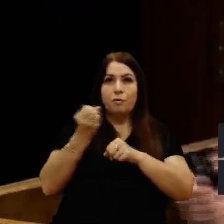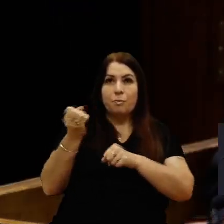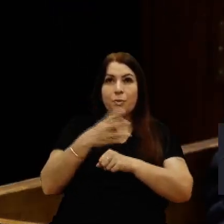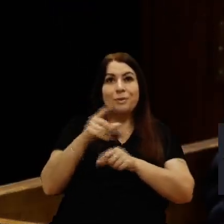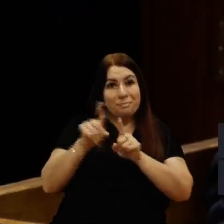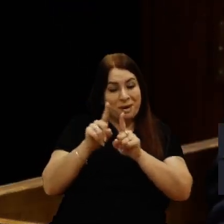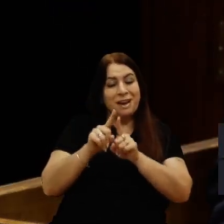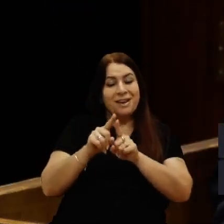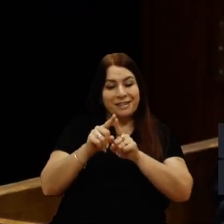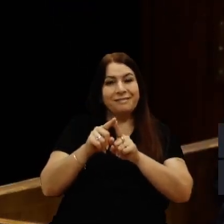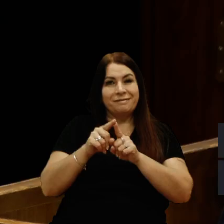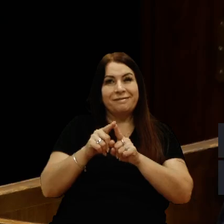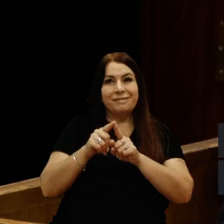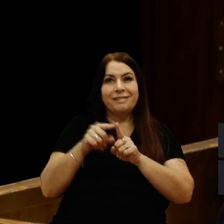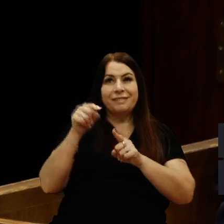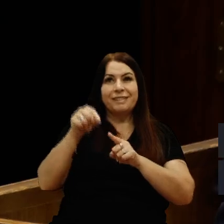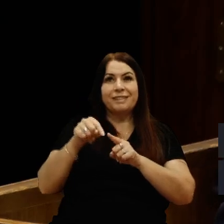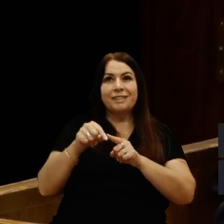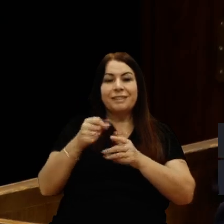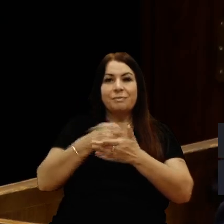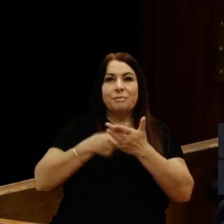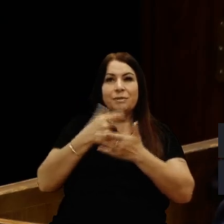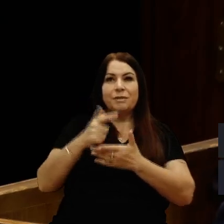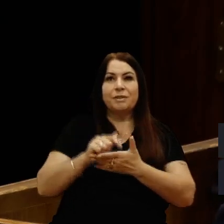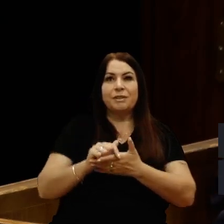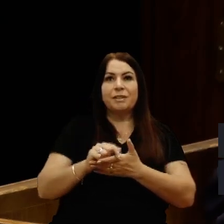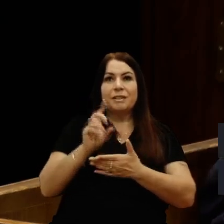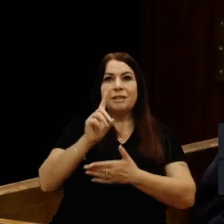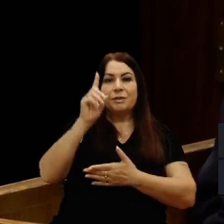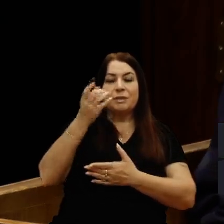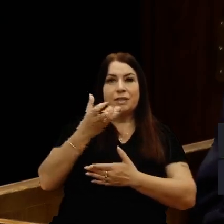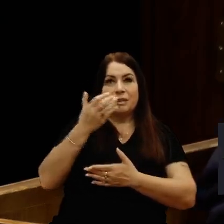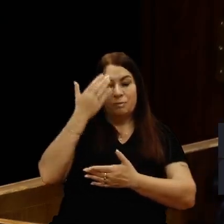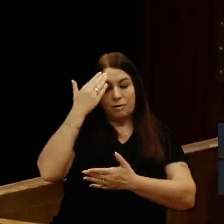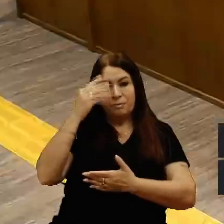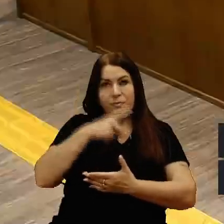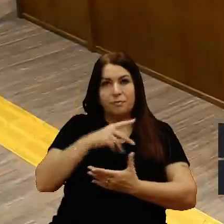também falando, né, que vamos estar aqui na batalha de novo, se Deus quiser. Obrigado, presidente. Obrigado.